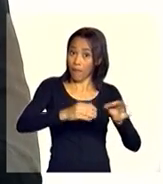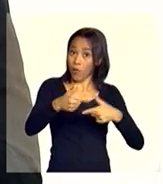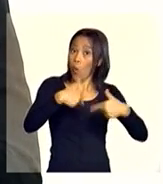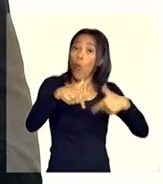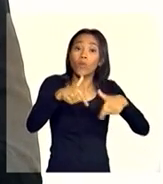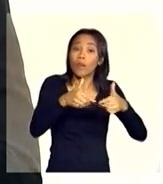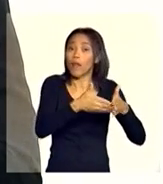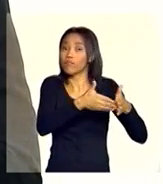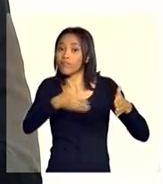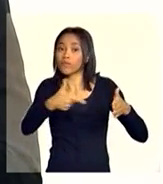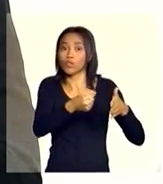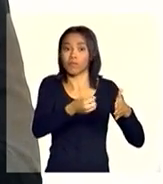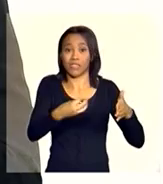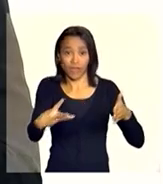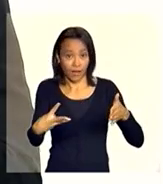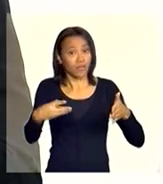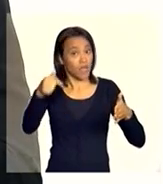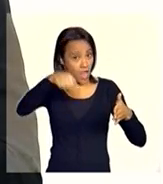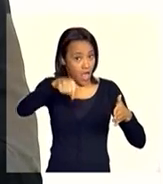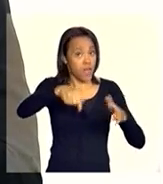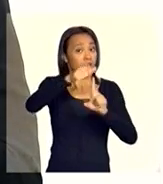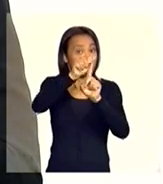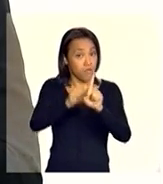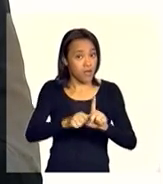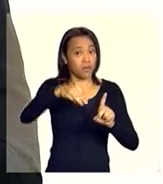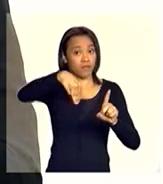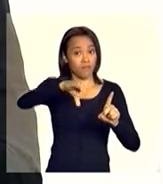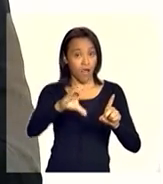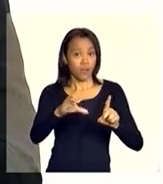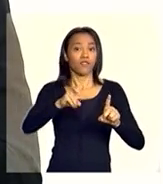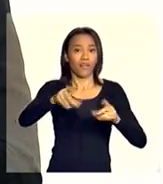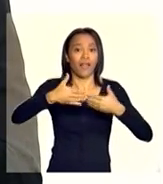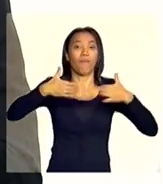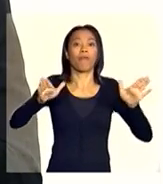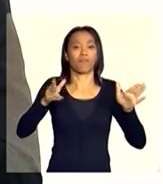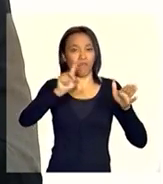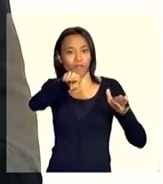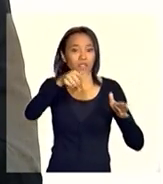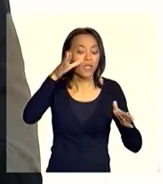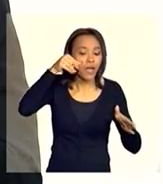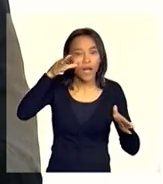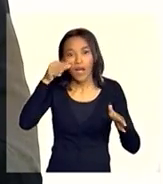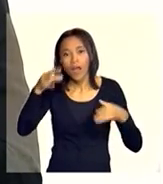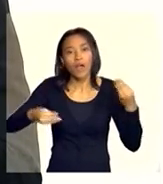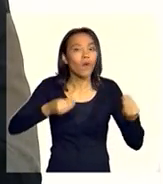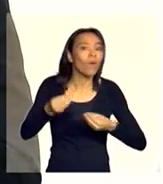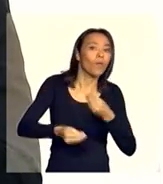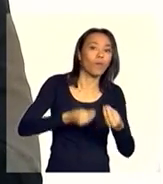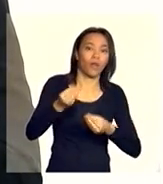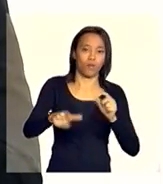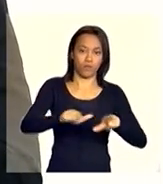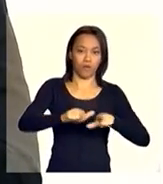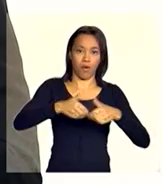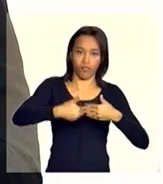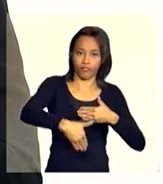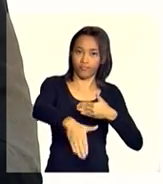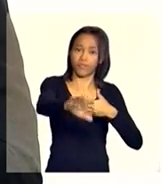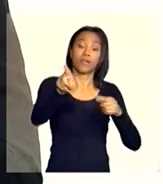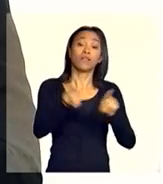que pretendemos disponibilizá-lo esse mês em março temos o demonstrativo físico financeiro temos